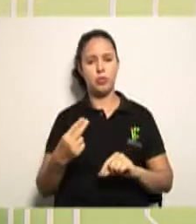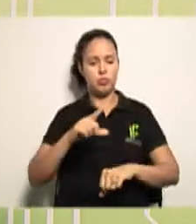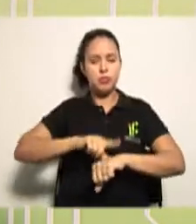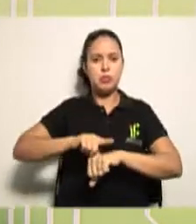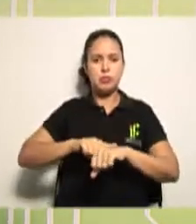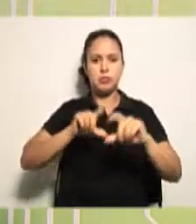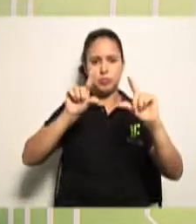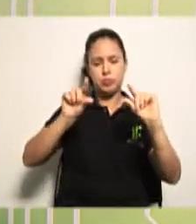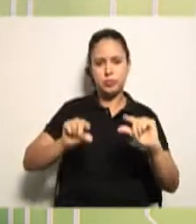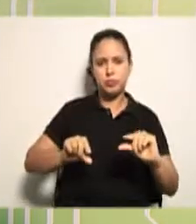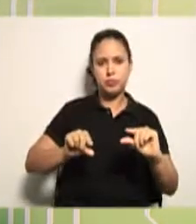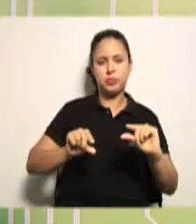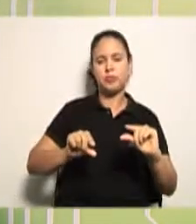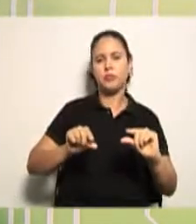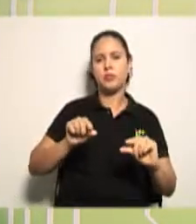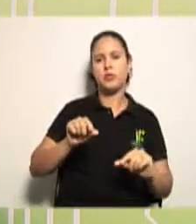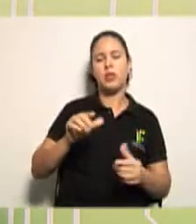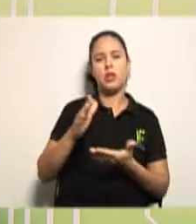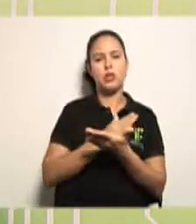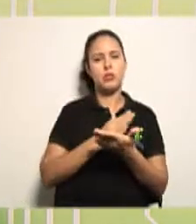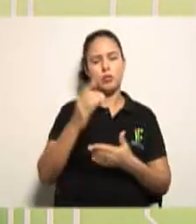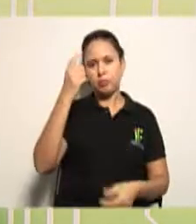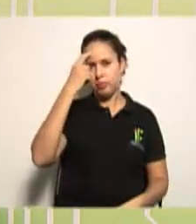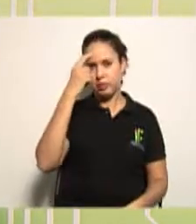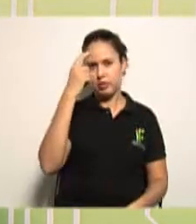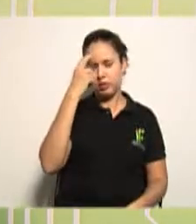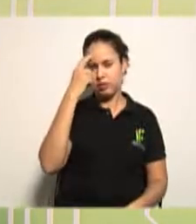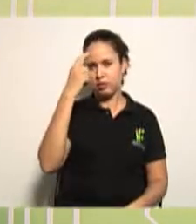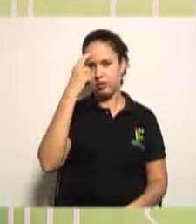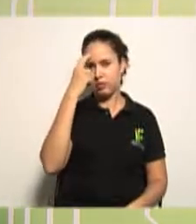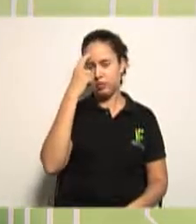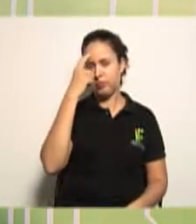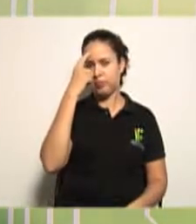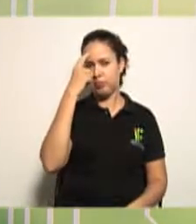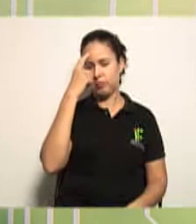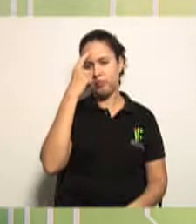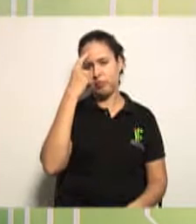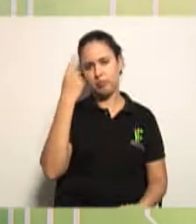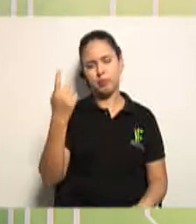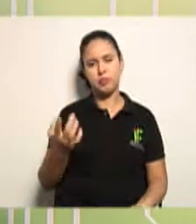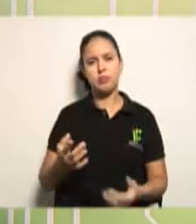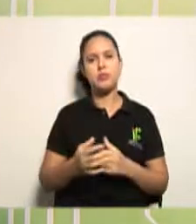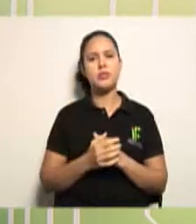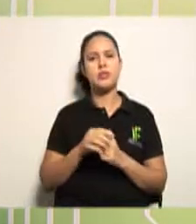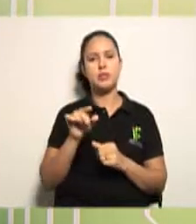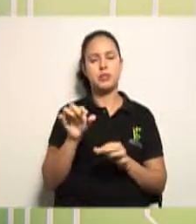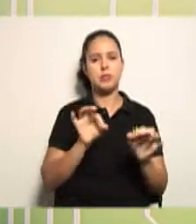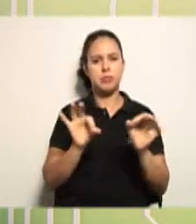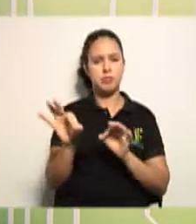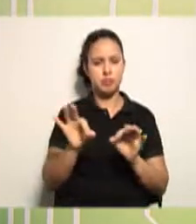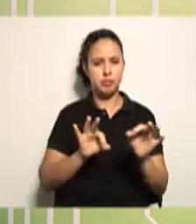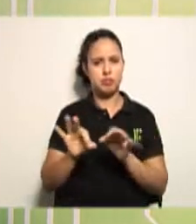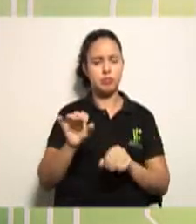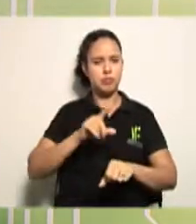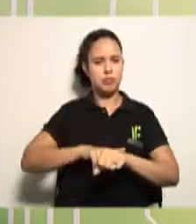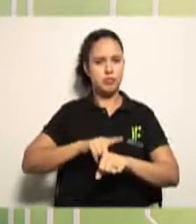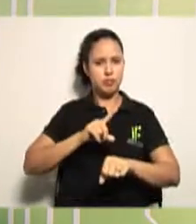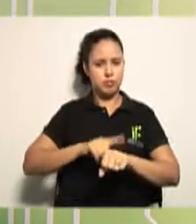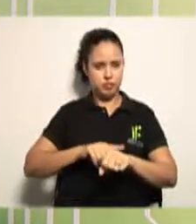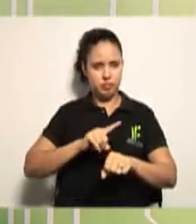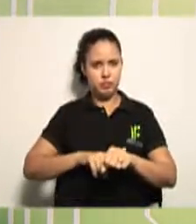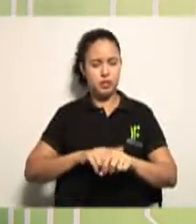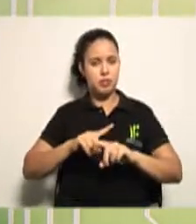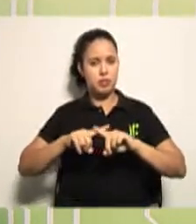é limitado. Aí talvez alguns falaram, quando eu falei do tempo lá, que você gere o seu tempo, alguns podem ter falado, mas